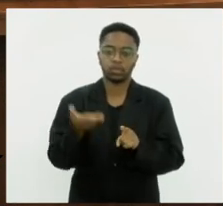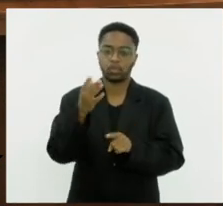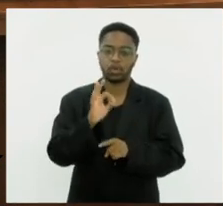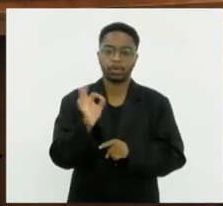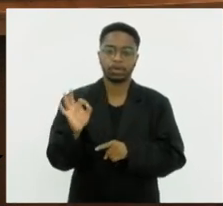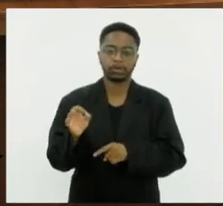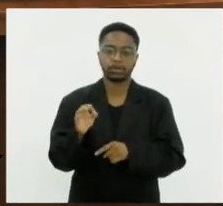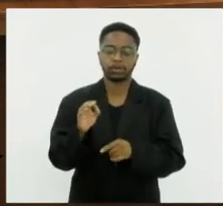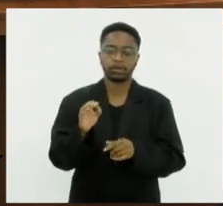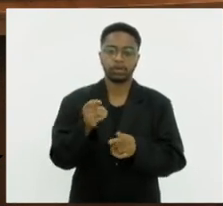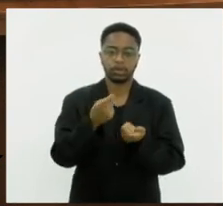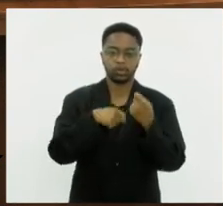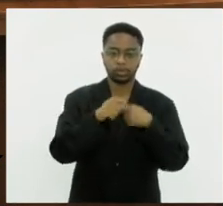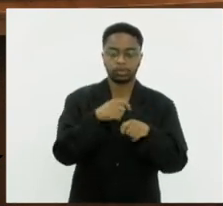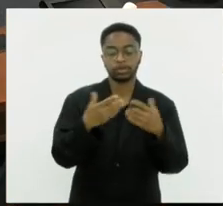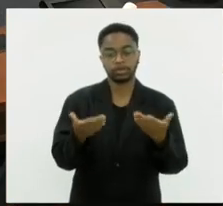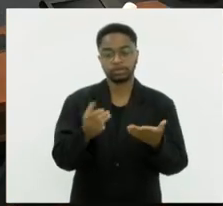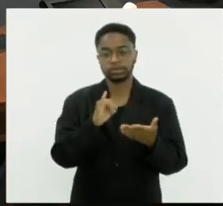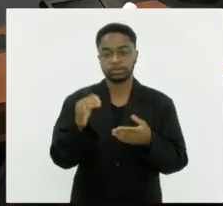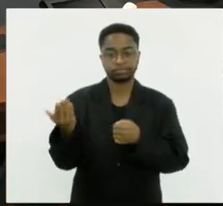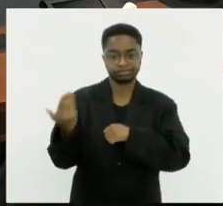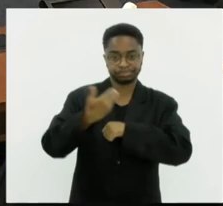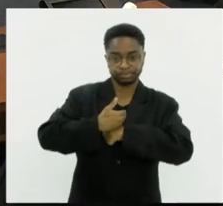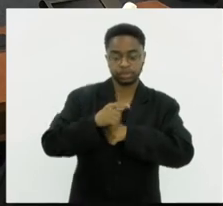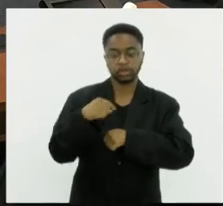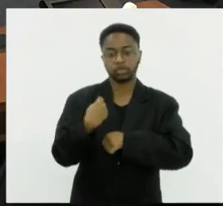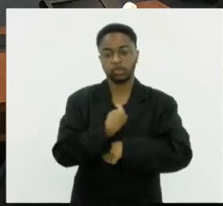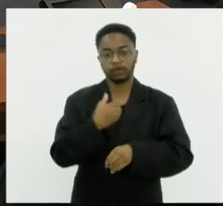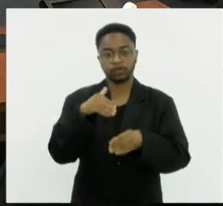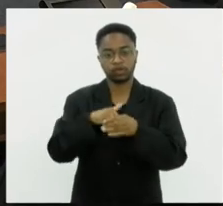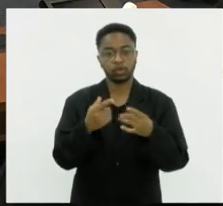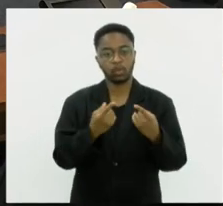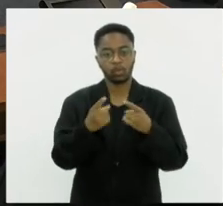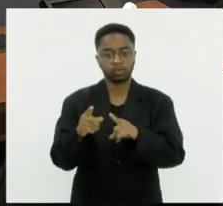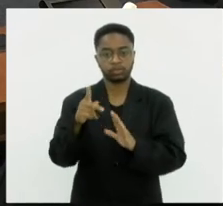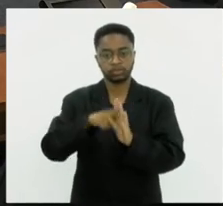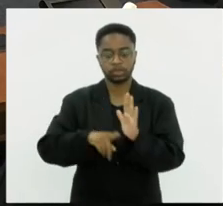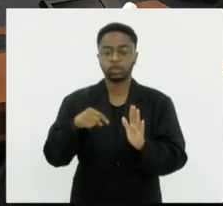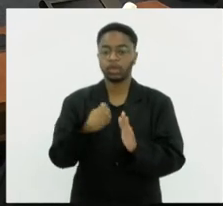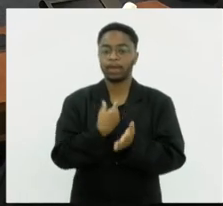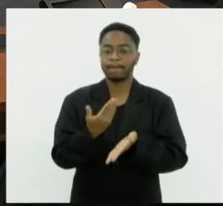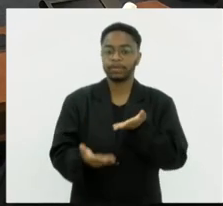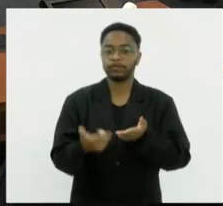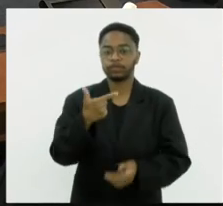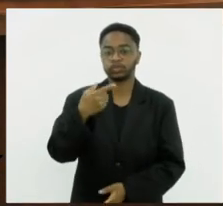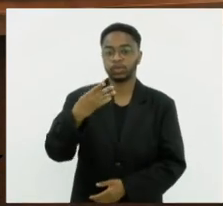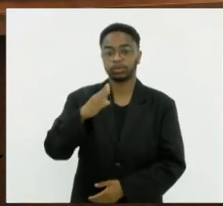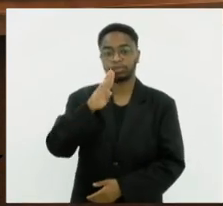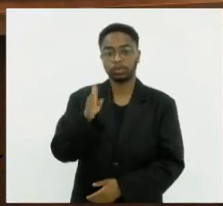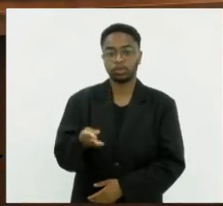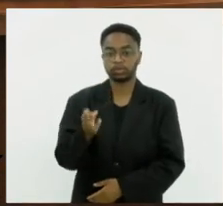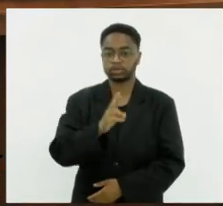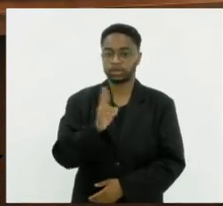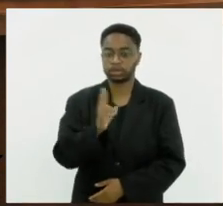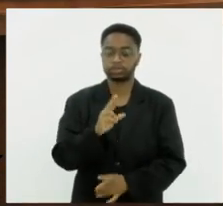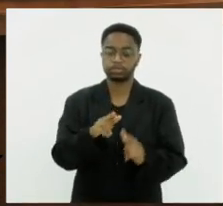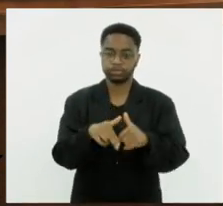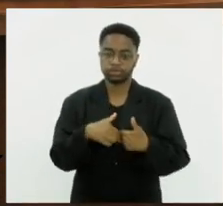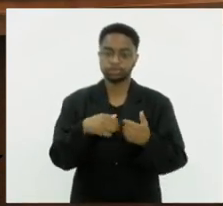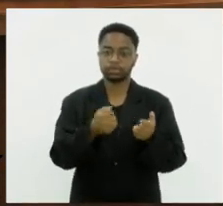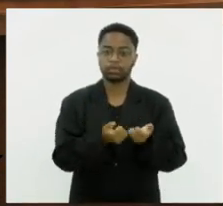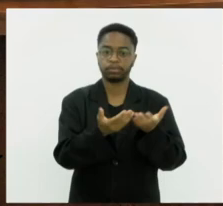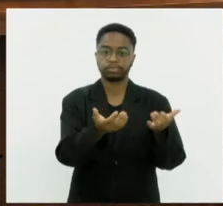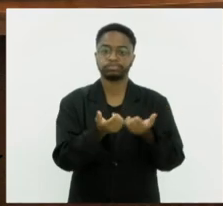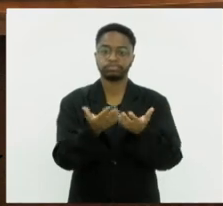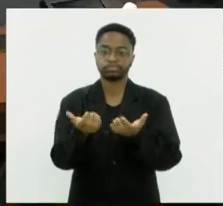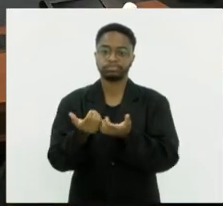gente vai votar contra o projeto. O Rio de Janeiro está perdendo, por ano, 24 bilhões de reais em decorrência desses